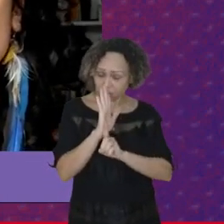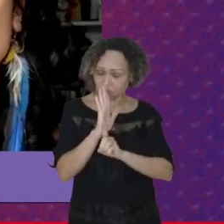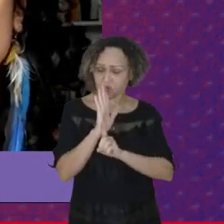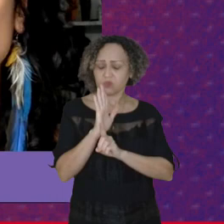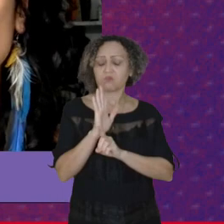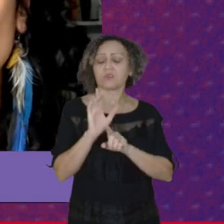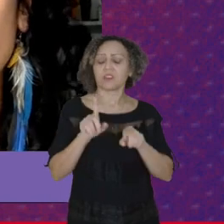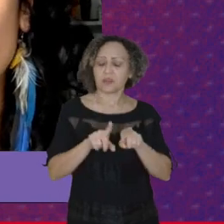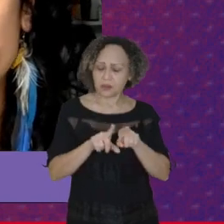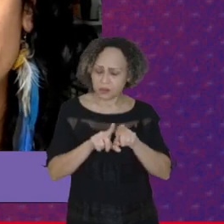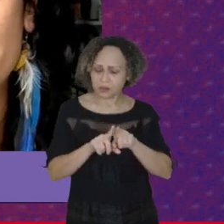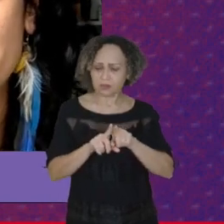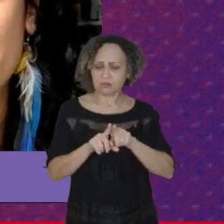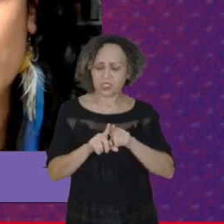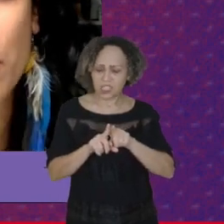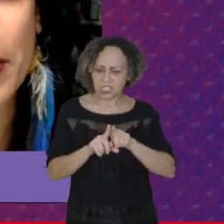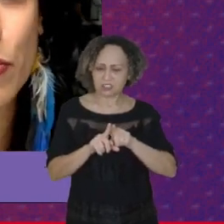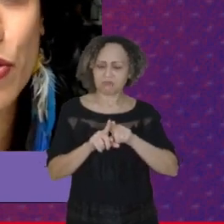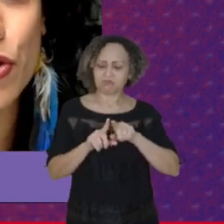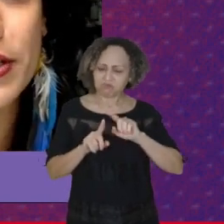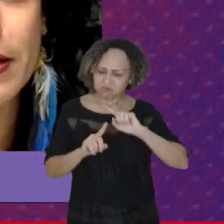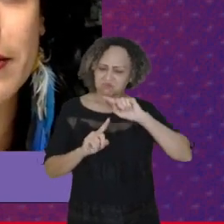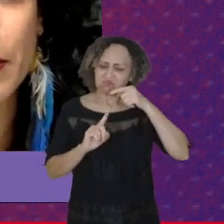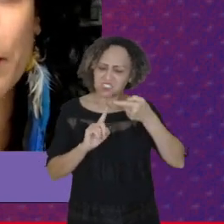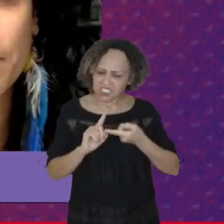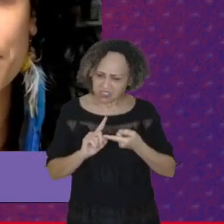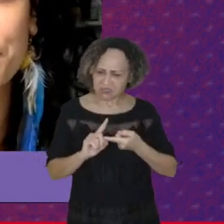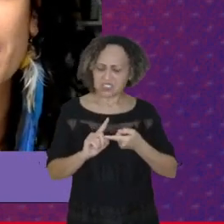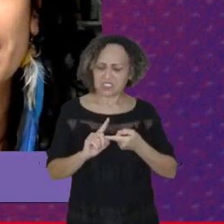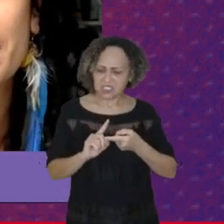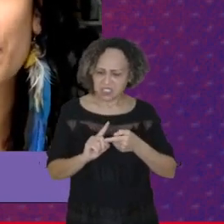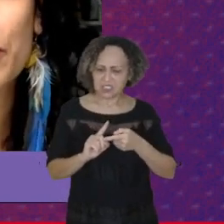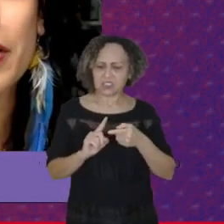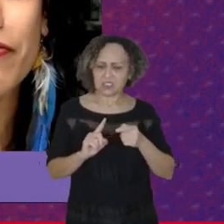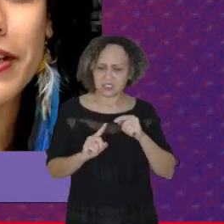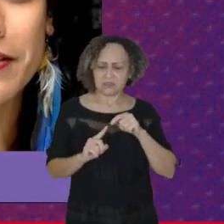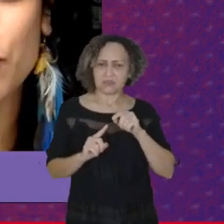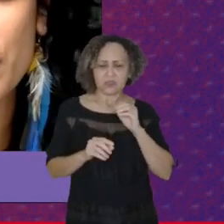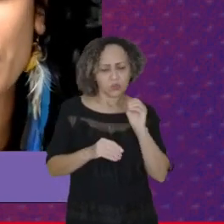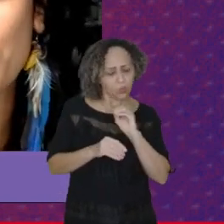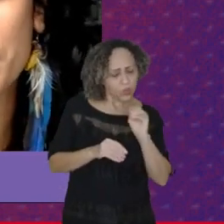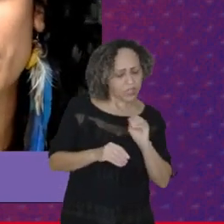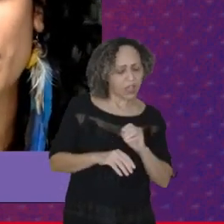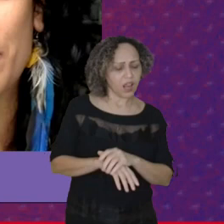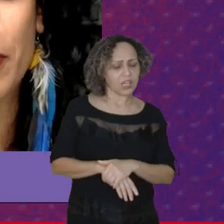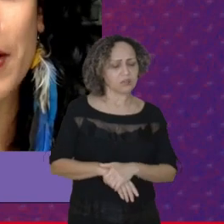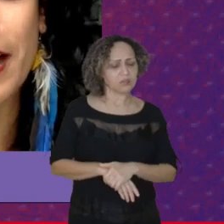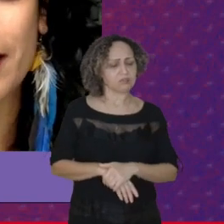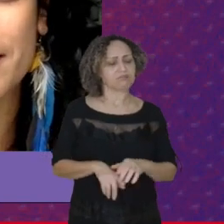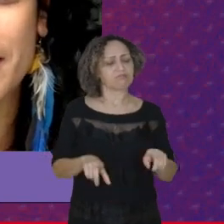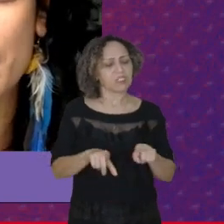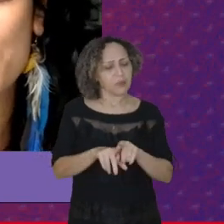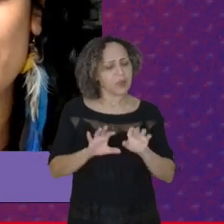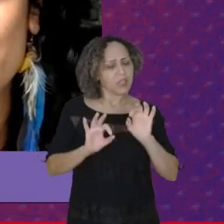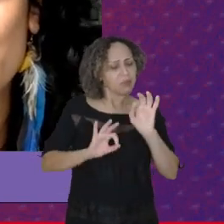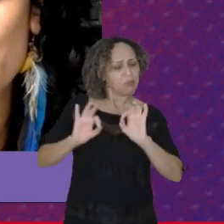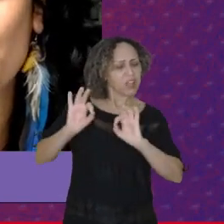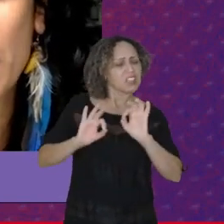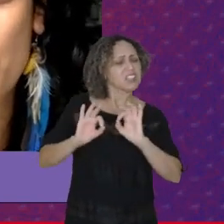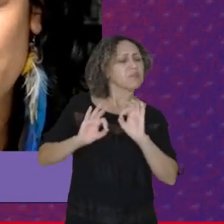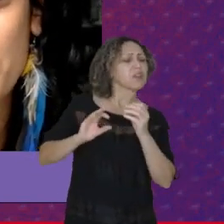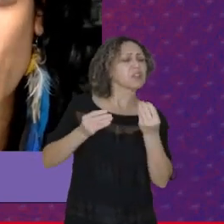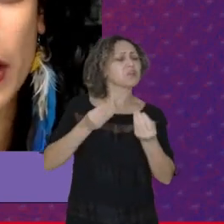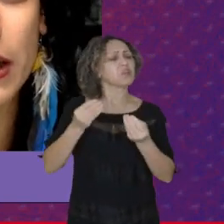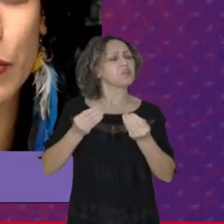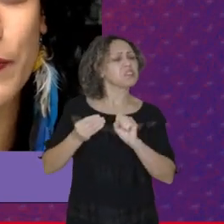sexuais e reprodutivos durante toda a nossa vida, não só no momento de gestação, inclusive direito ao planejamento familiar, se queremos ter